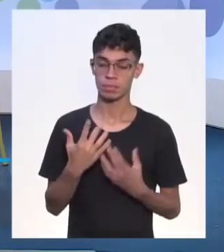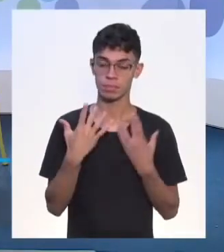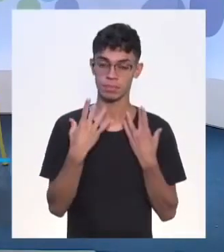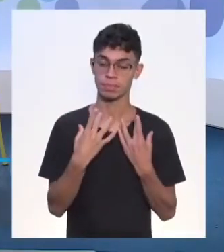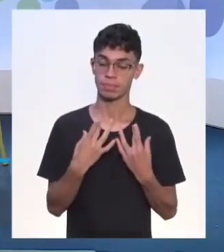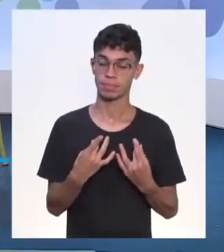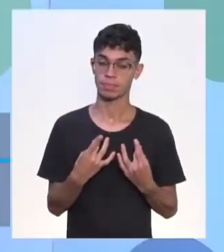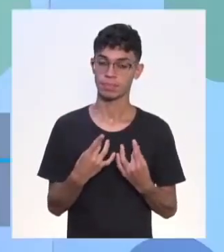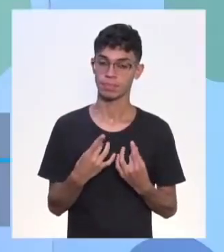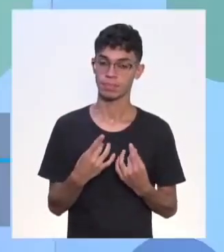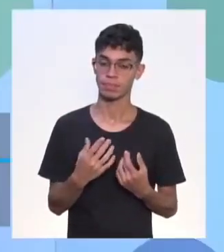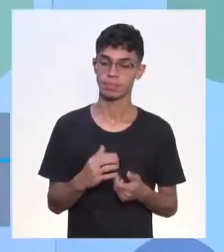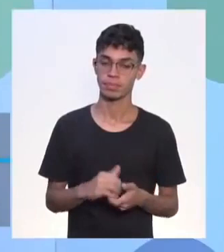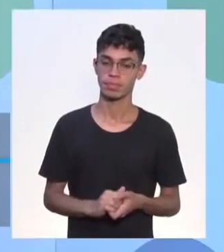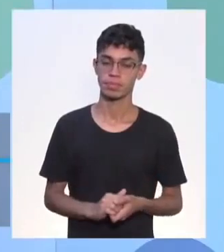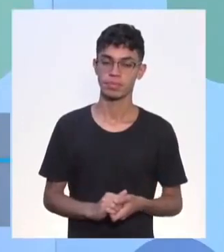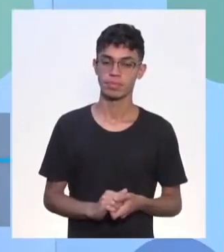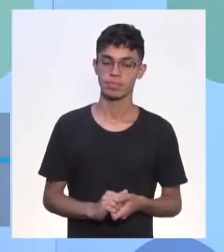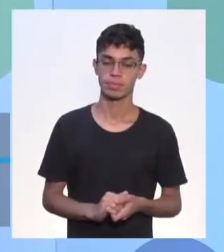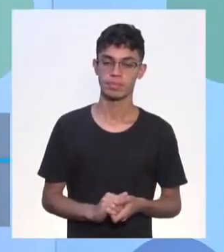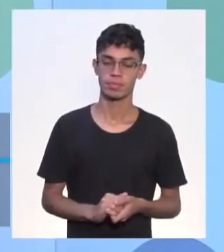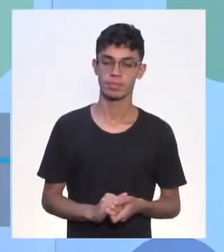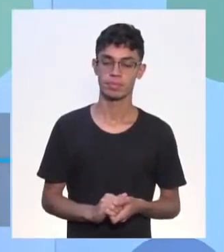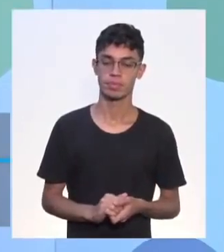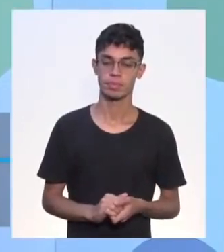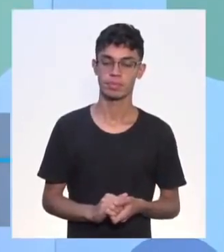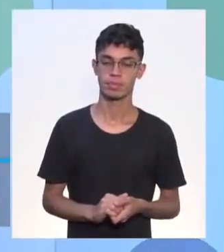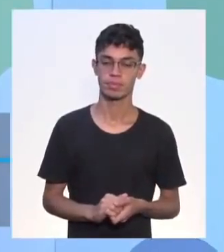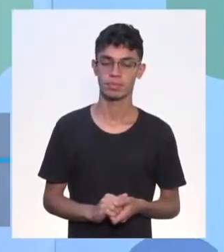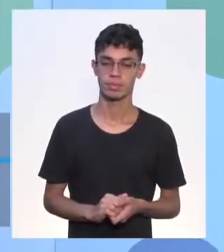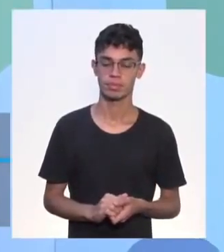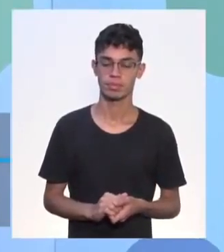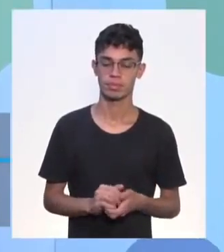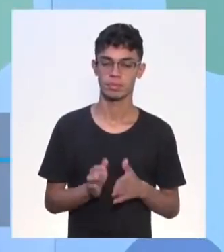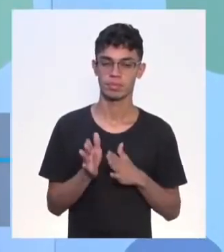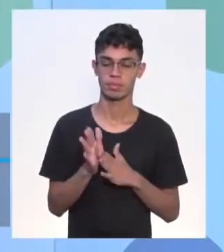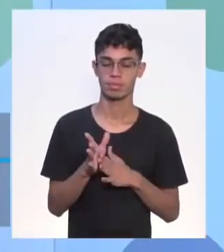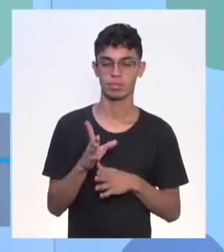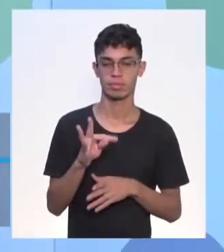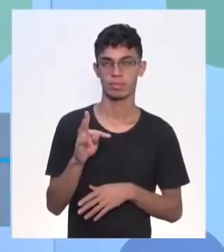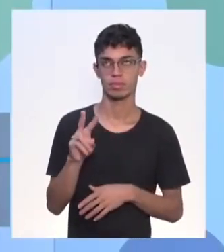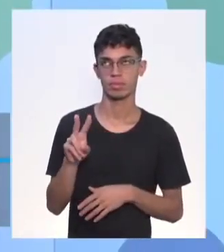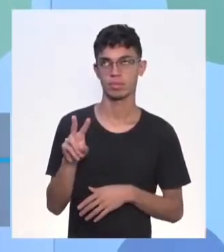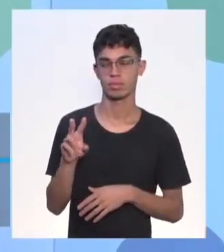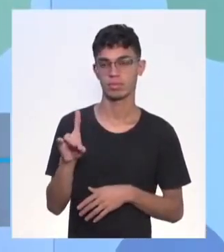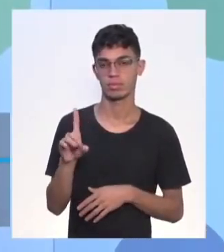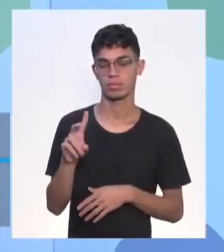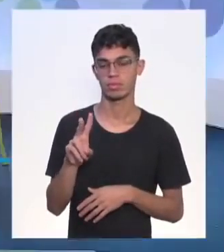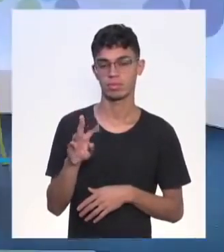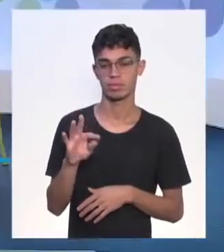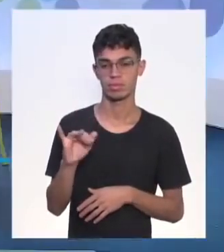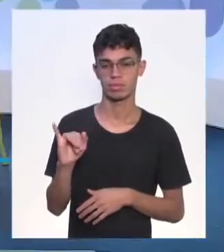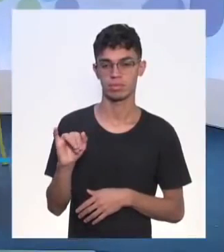nessas alternativas, mas vamos ver. Eles seguiram, ó, muito bem, seguiram. VTD e VTI, né? Só a Marta, que